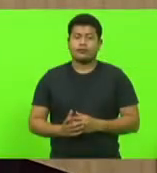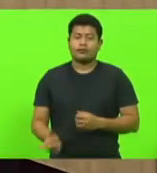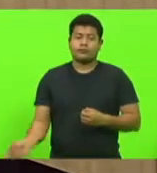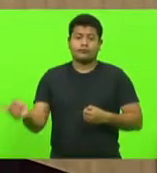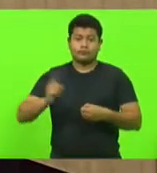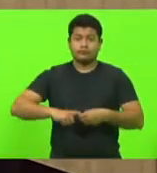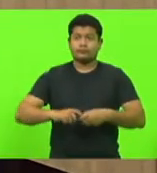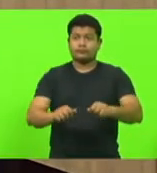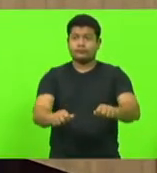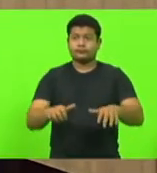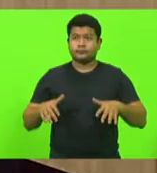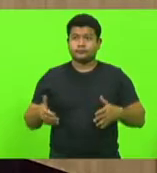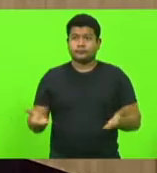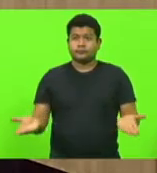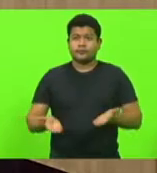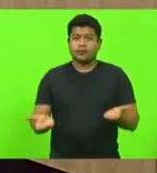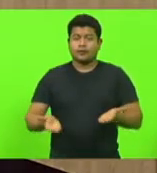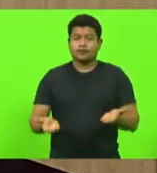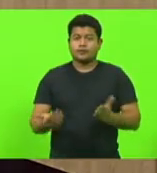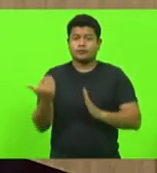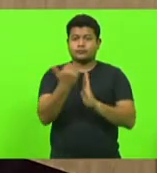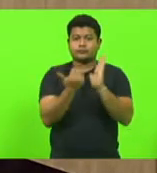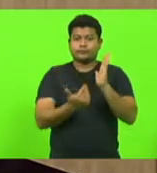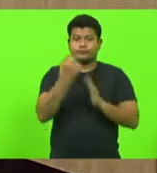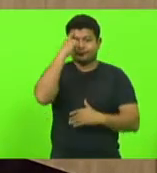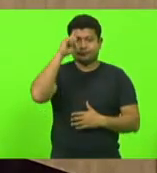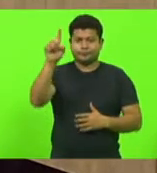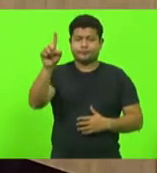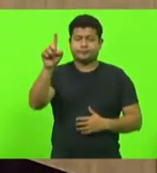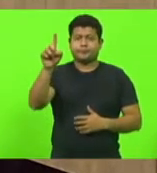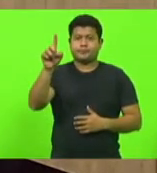Reaberta a sessão, passamos à ordem do dia.